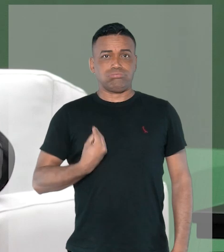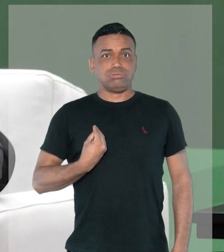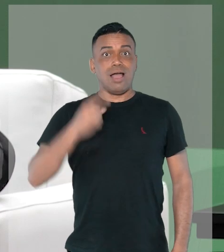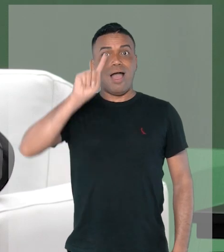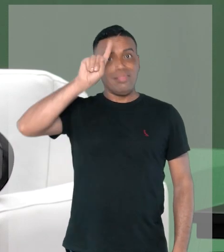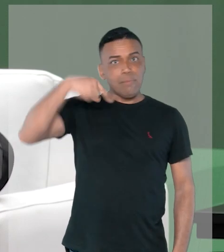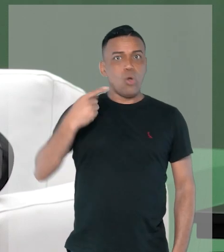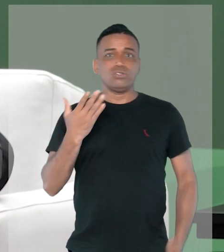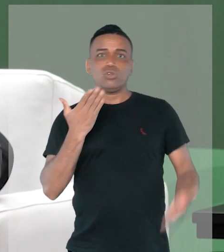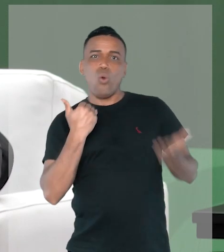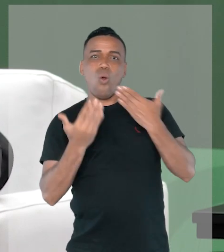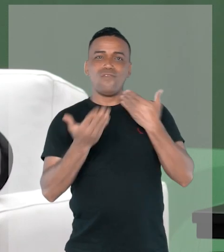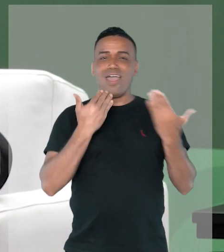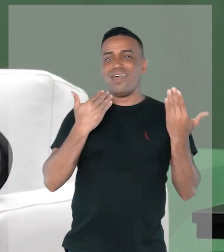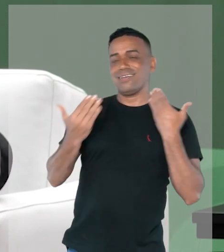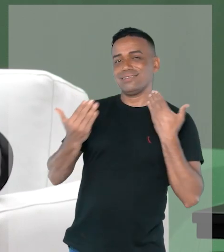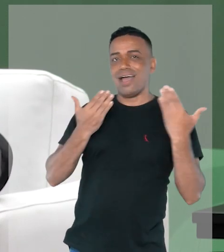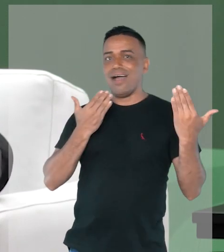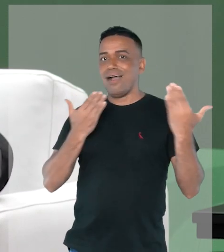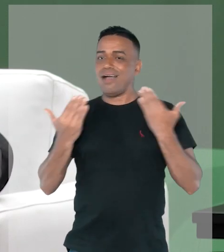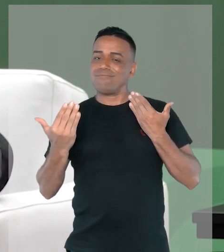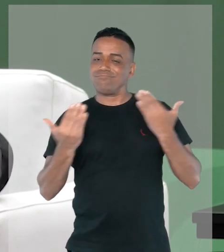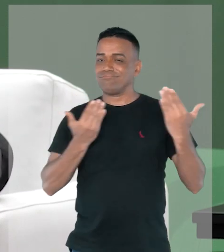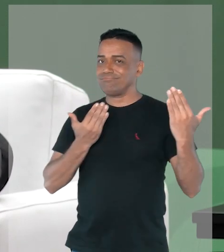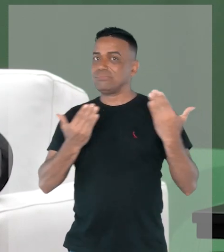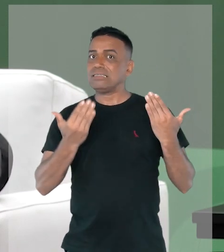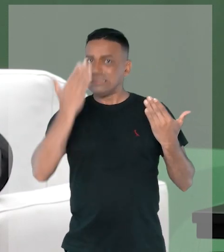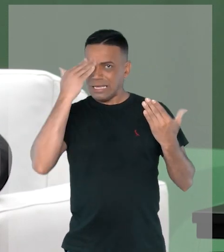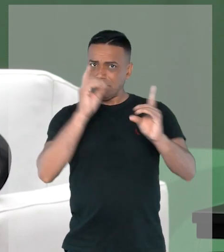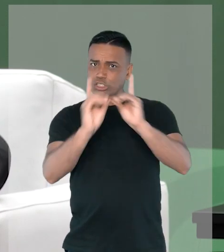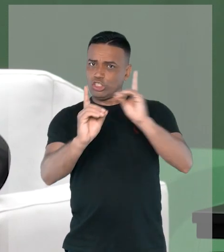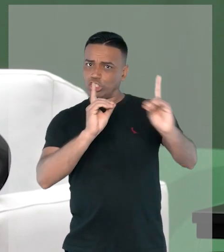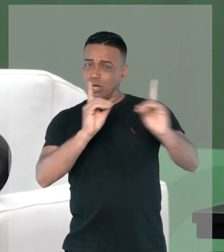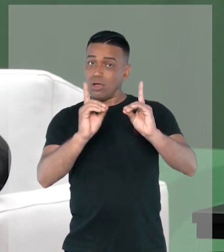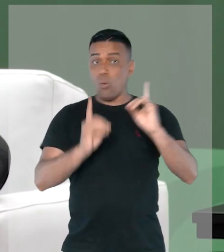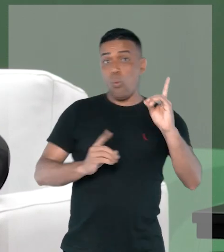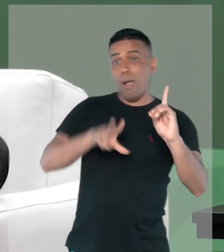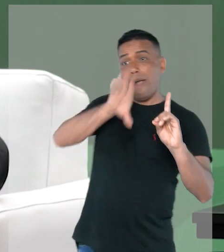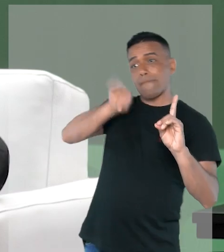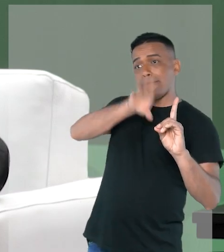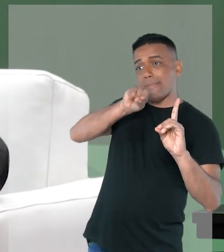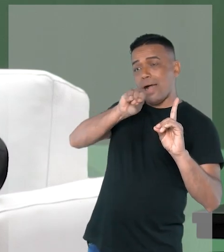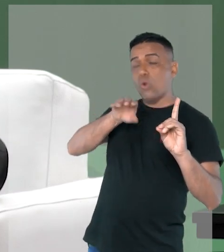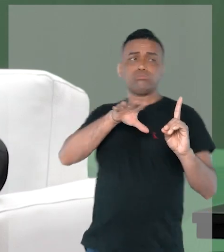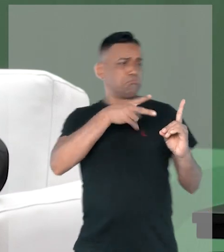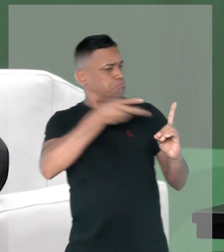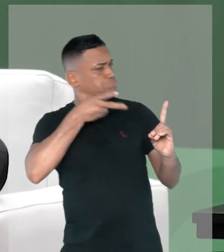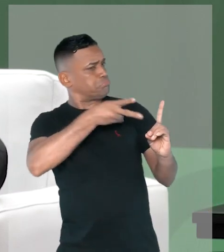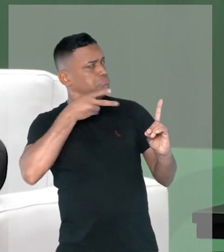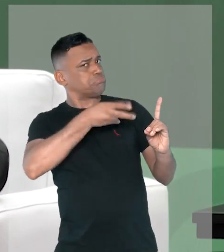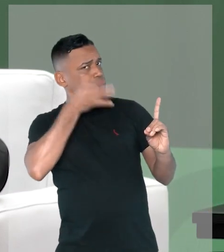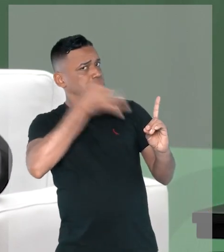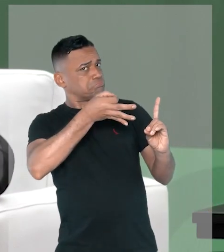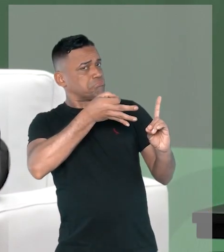a dialogar. E vocês sabem o que é diálogo, né? Um fala, o outro escuta com atenção o